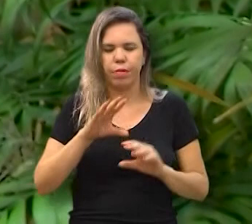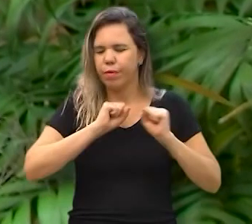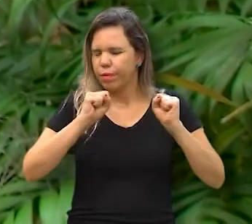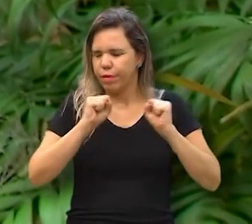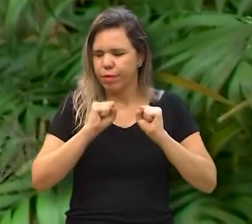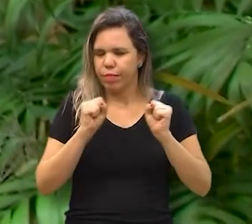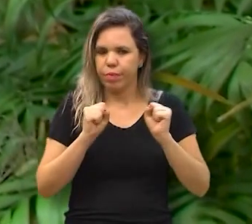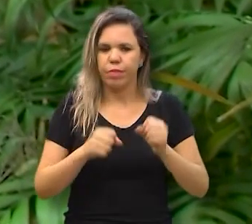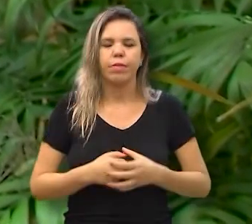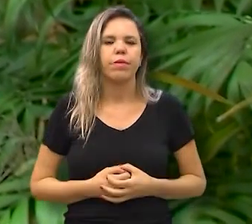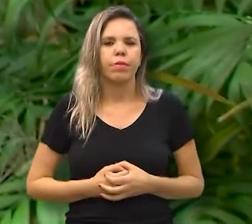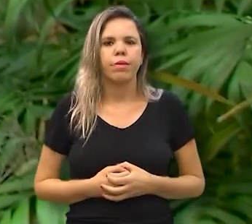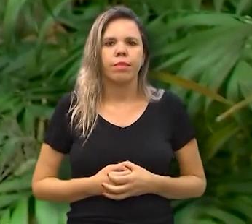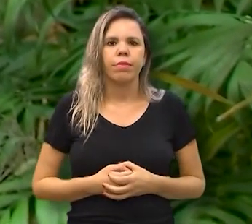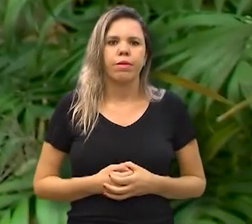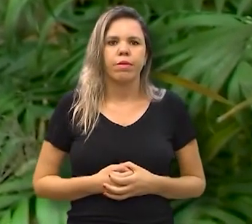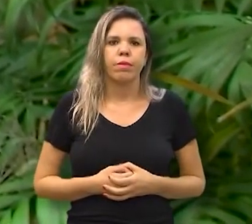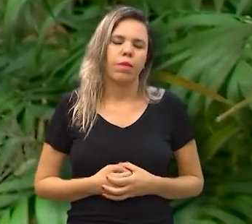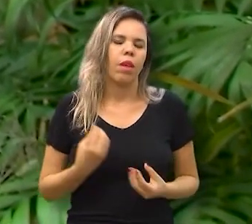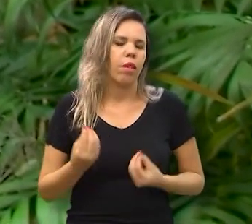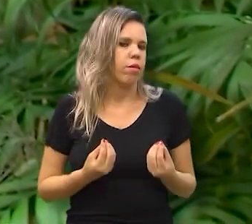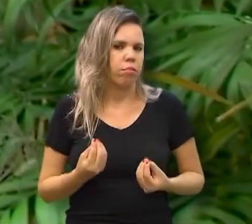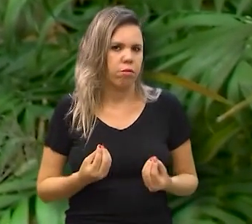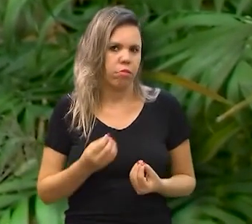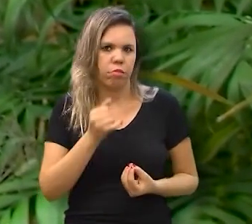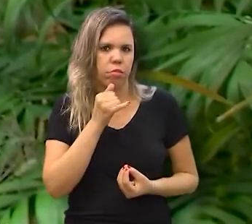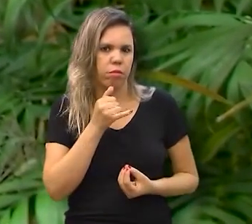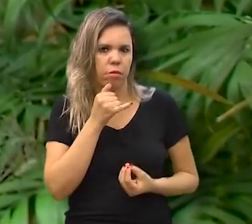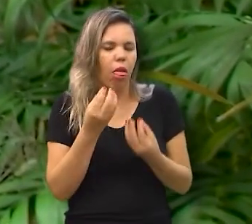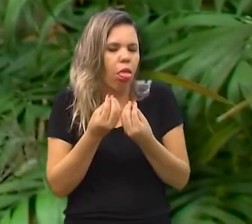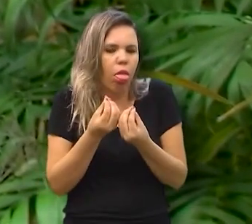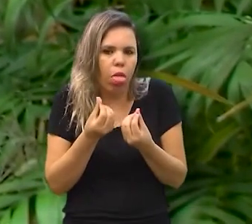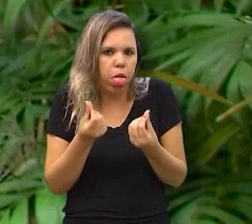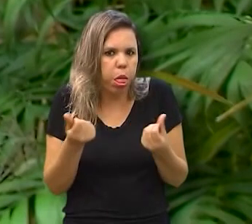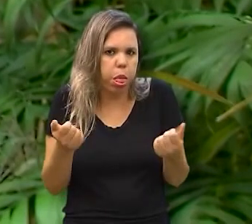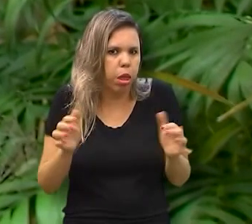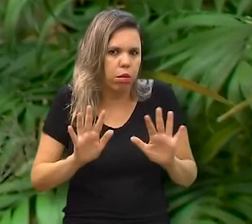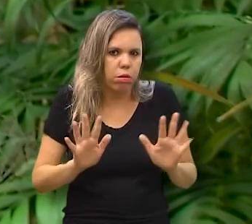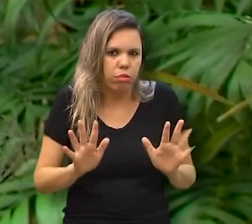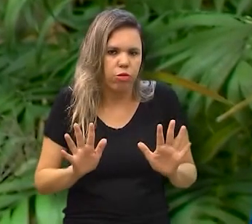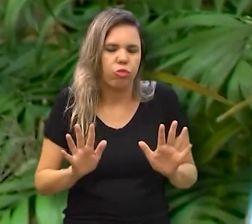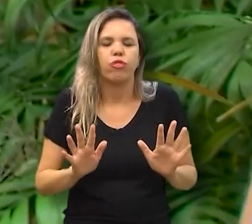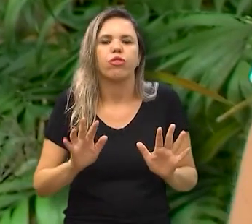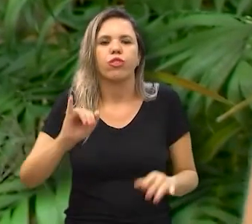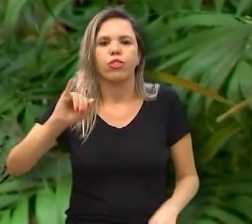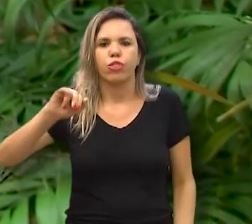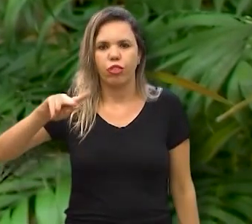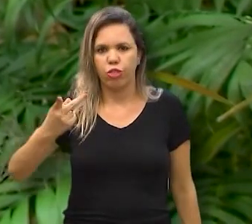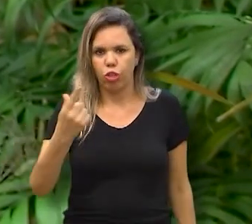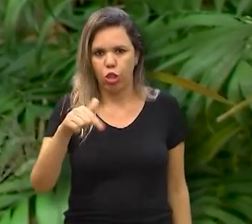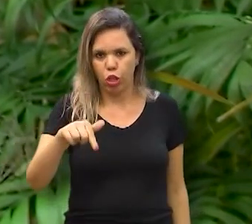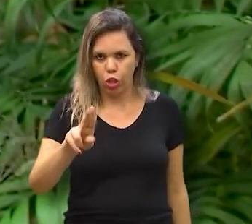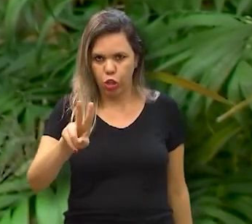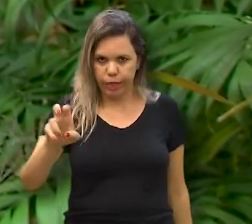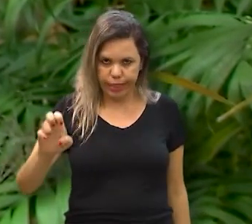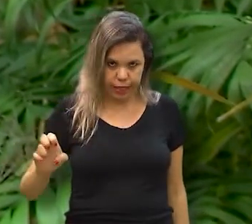casa ama dicas, né? E essa dica é como você não desmanchar, né, o nosso nhoque.